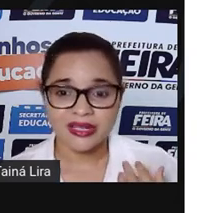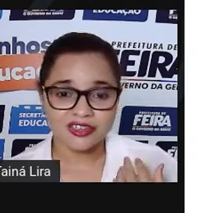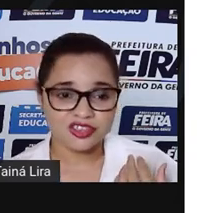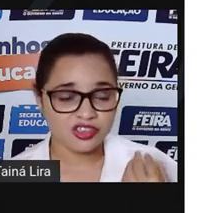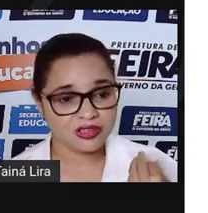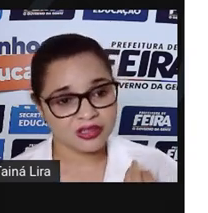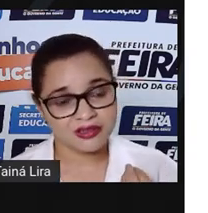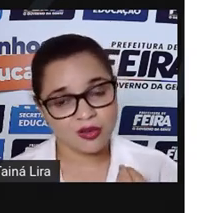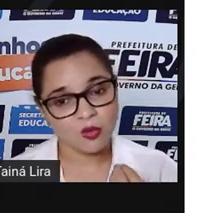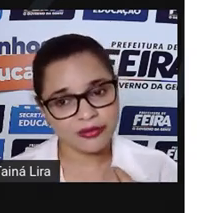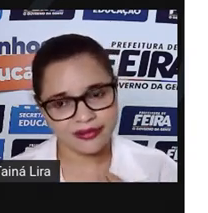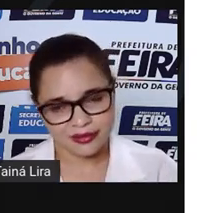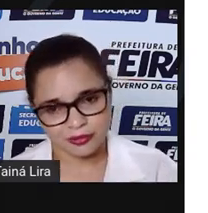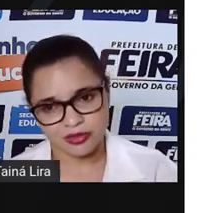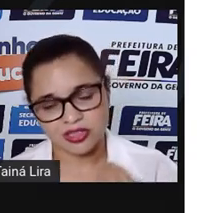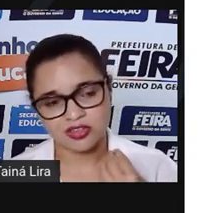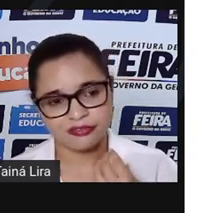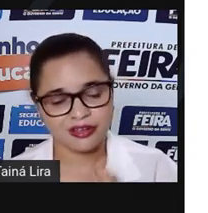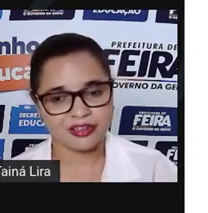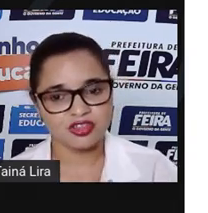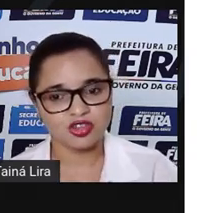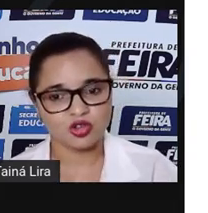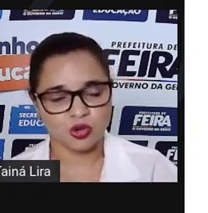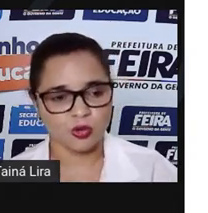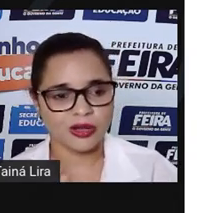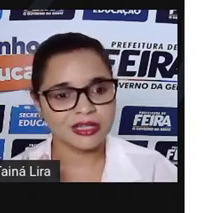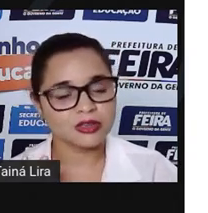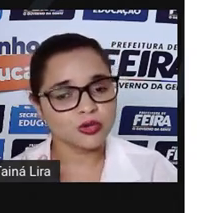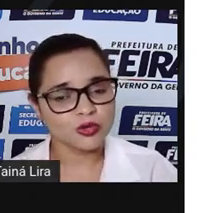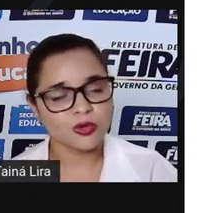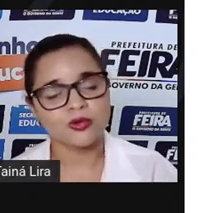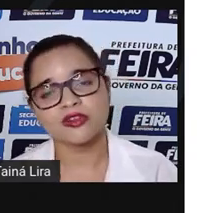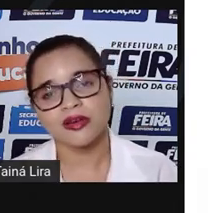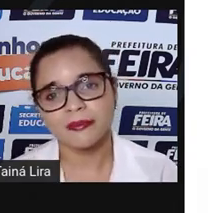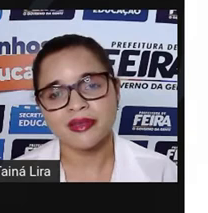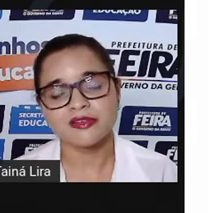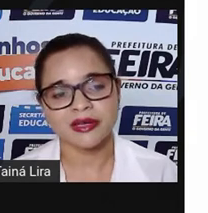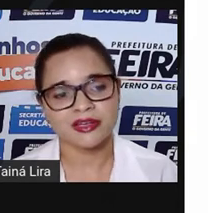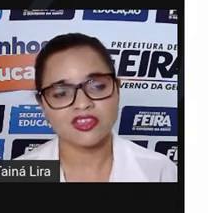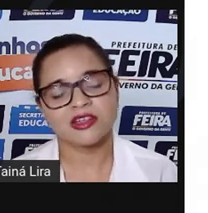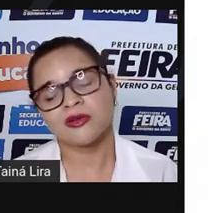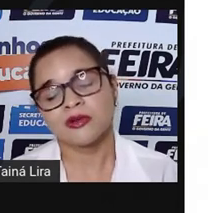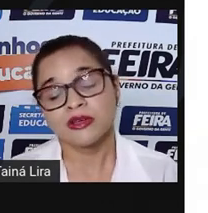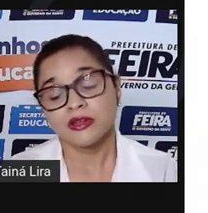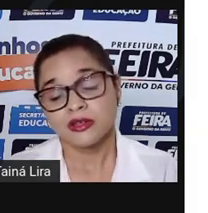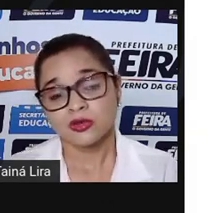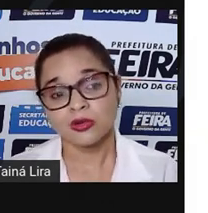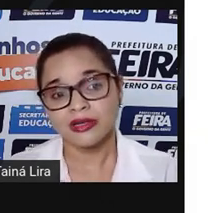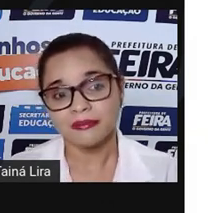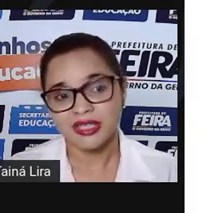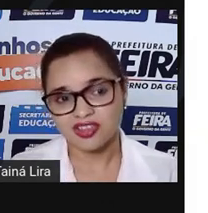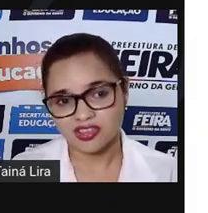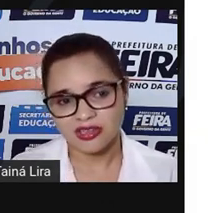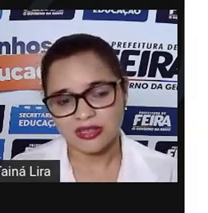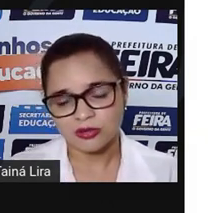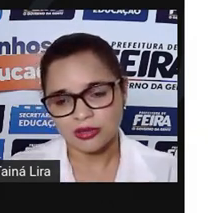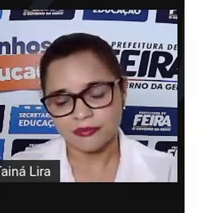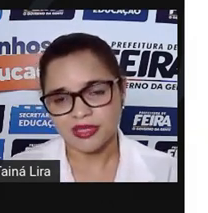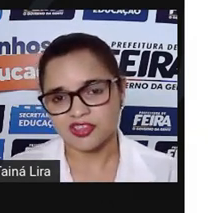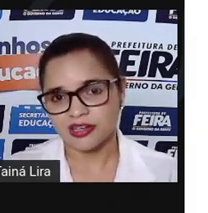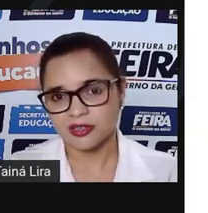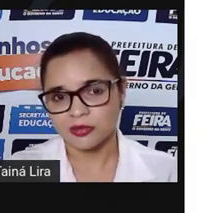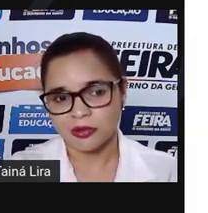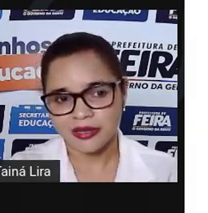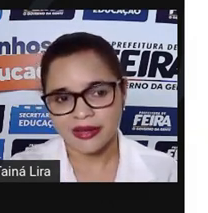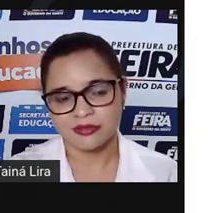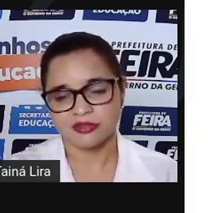O que a gente tem que ter cuidado quando a gente fala de jogo eletrônico, só é mesmo a questão do limite, né? Do